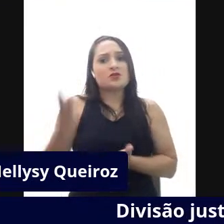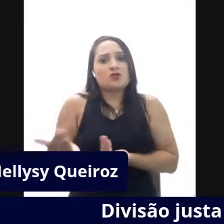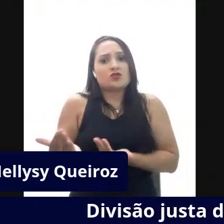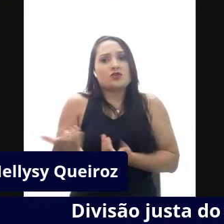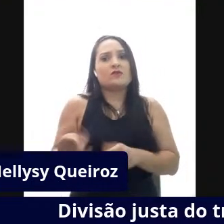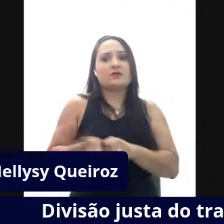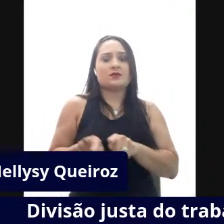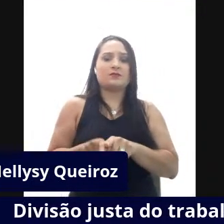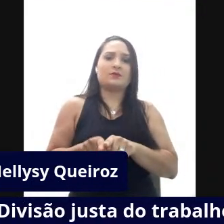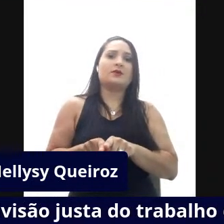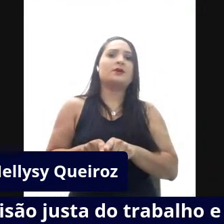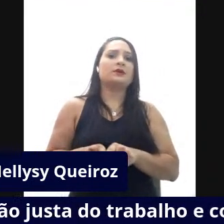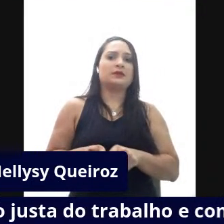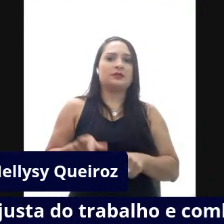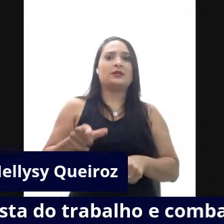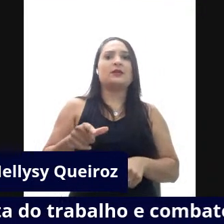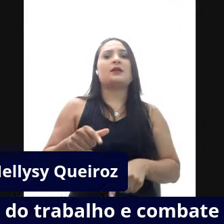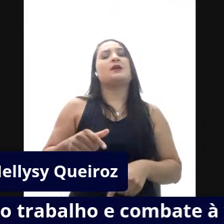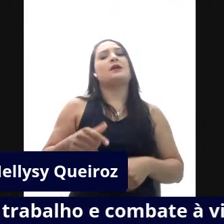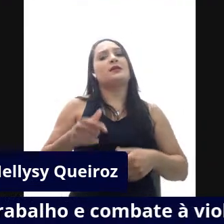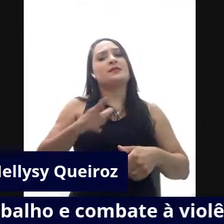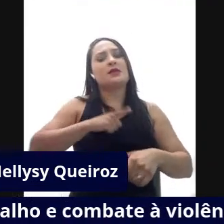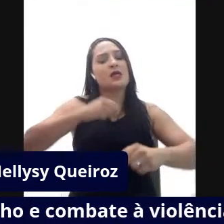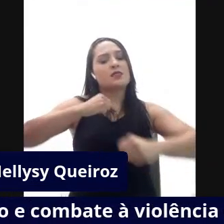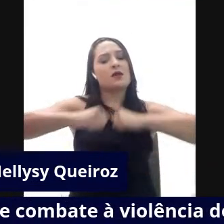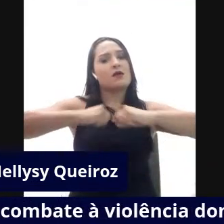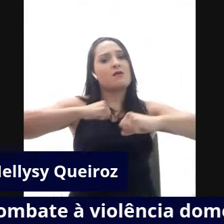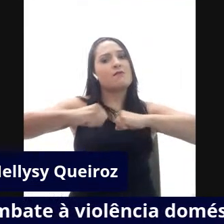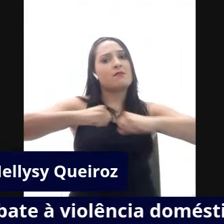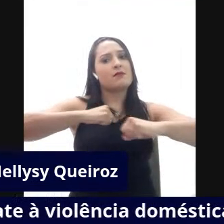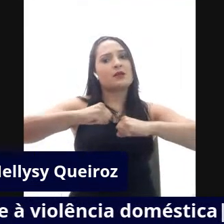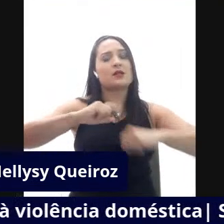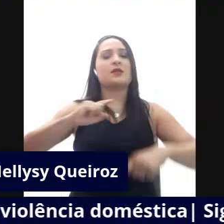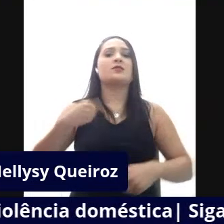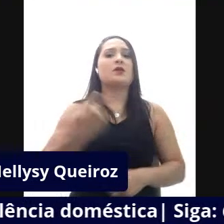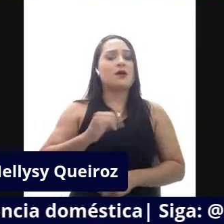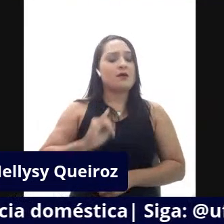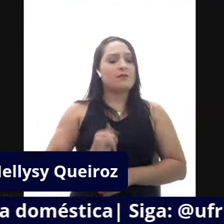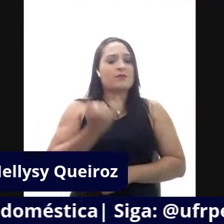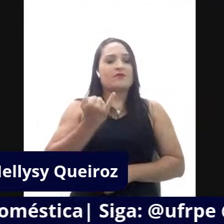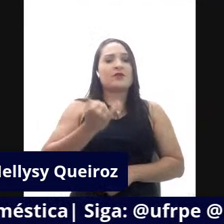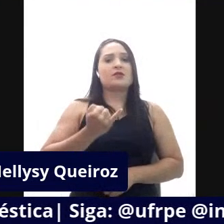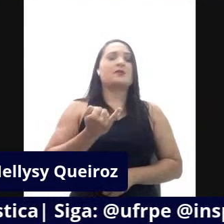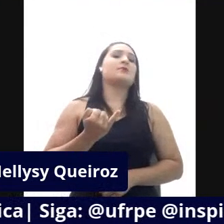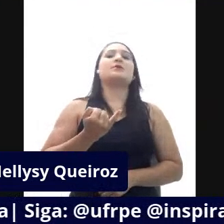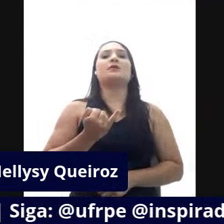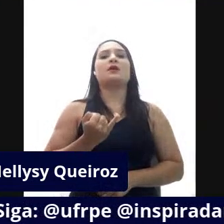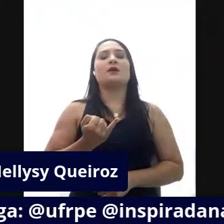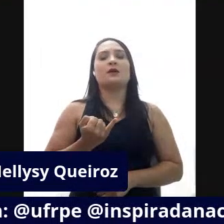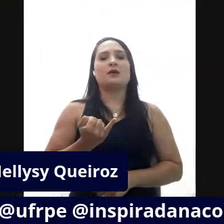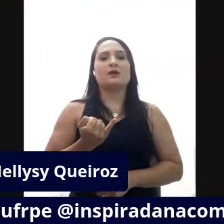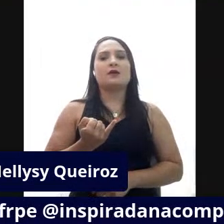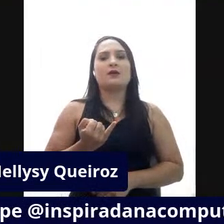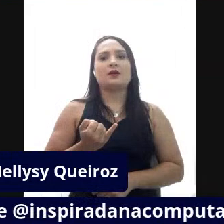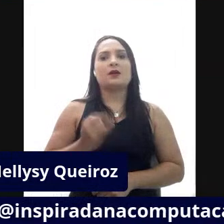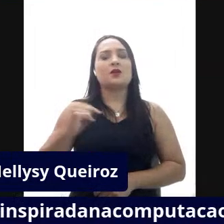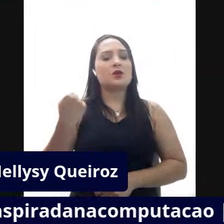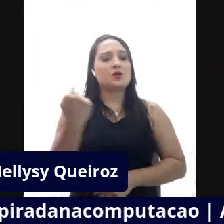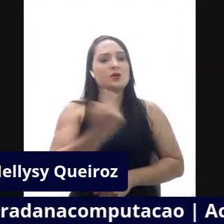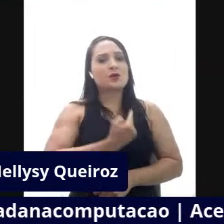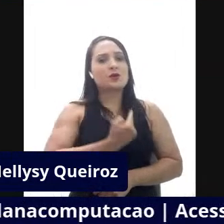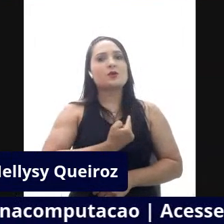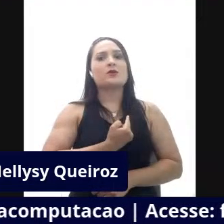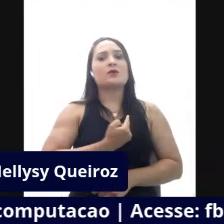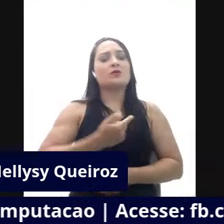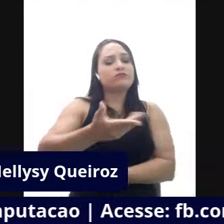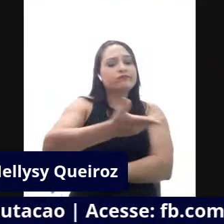uma proporção, para que ela ganhe debate, para que a gente aproveite esses espaços, né, para que a gente possa